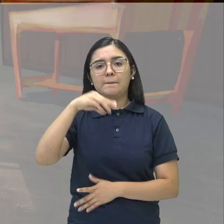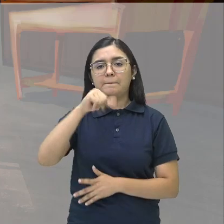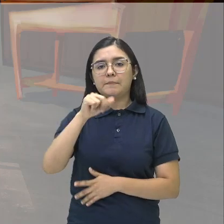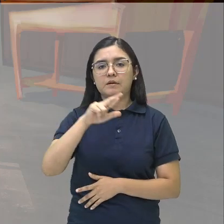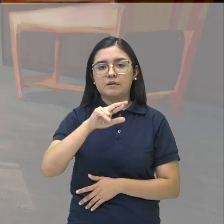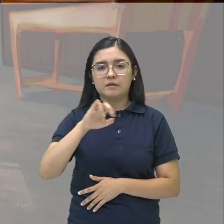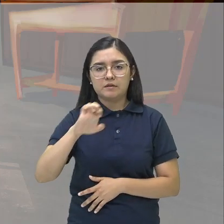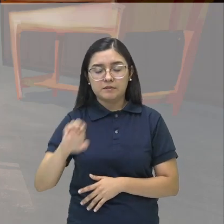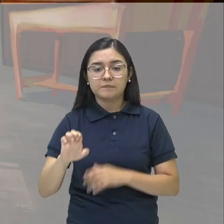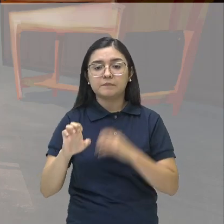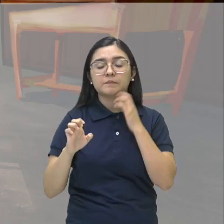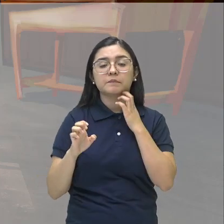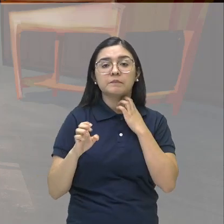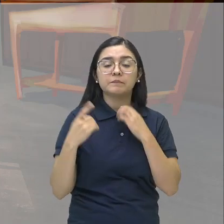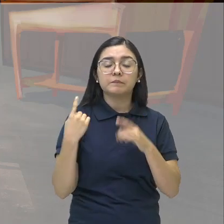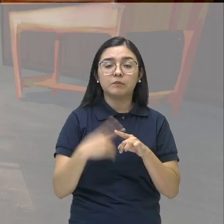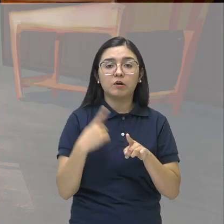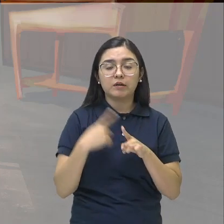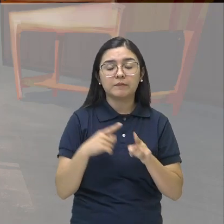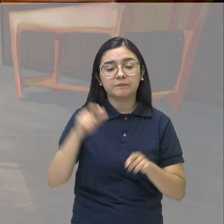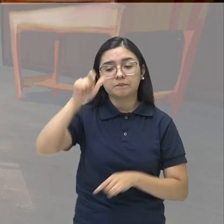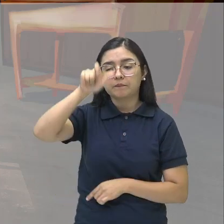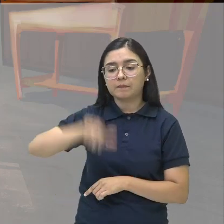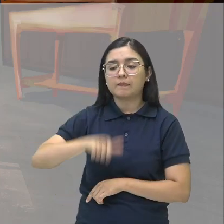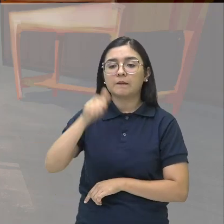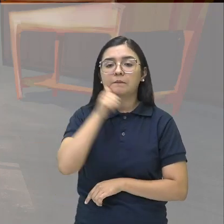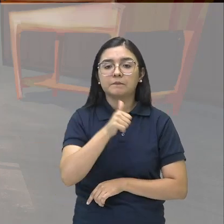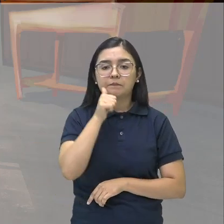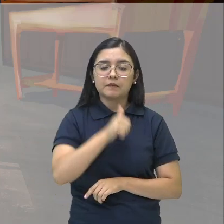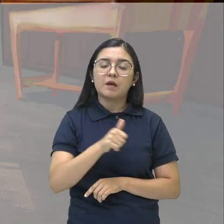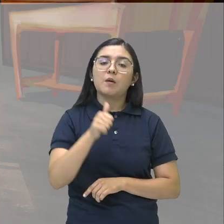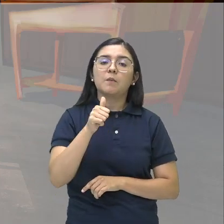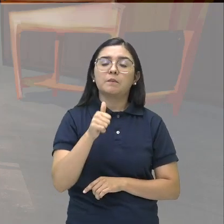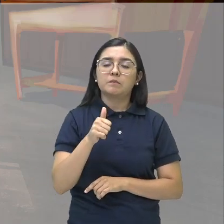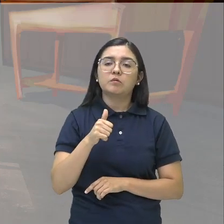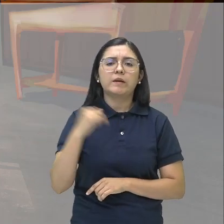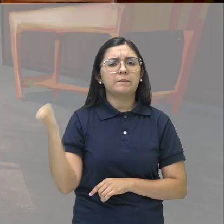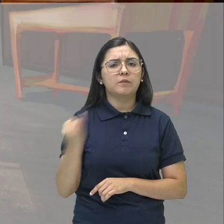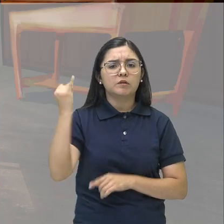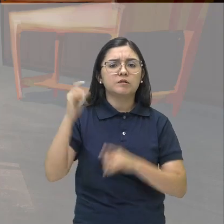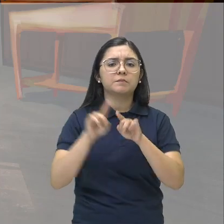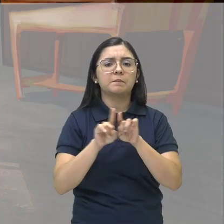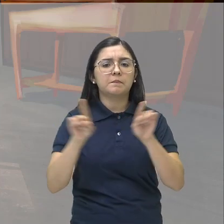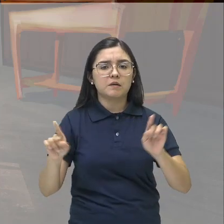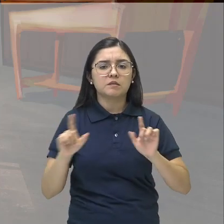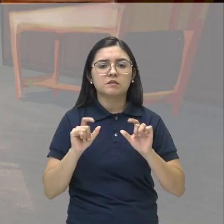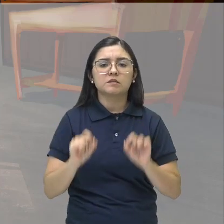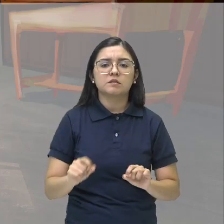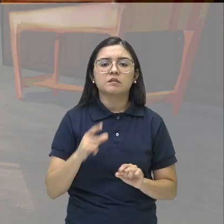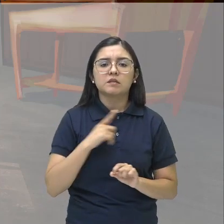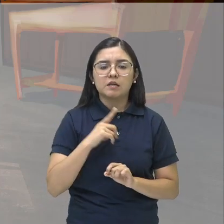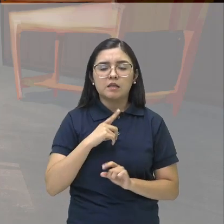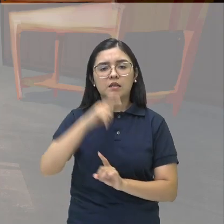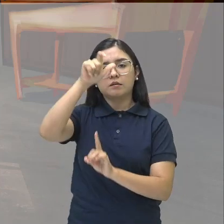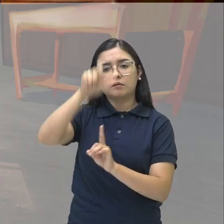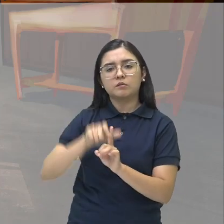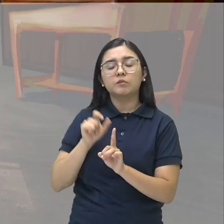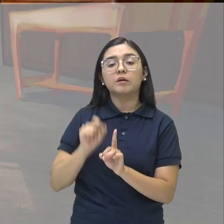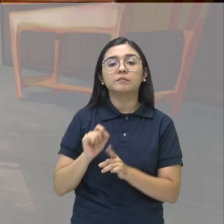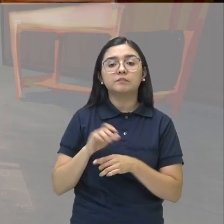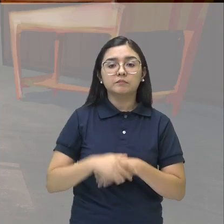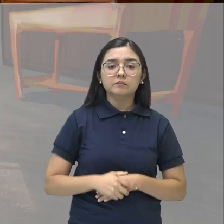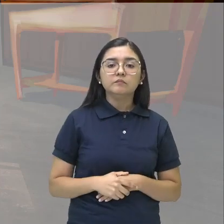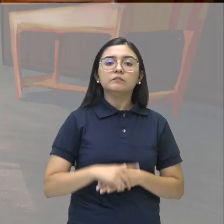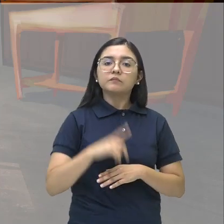realmente ela, além de ter sido não só uma figura feminina importante, mas ela foi, né, um ser ali